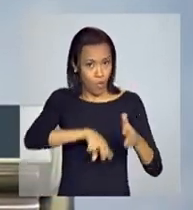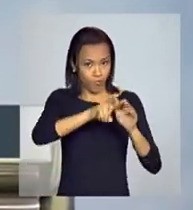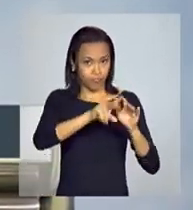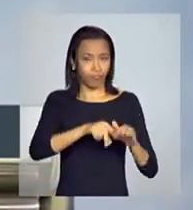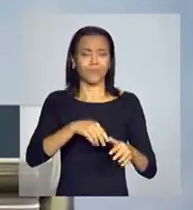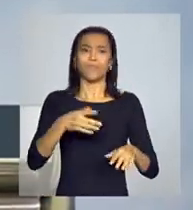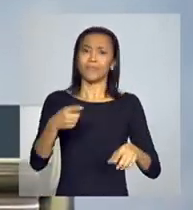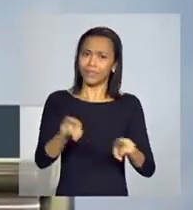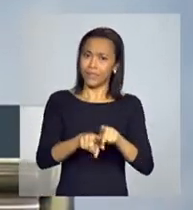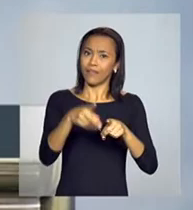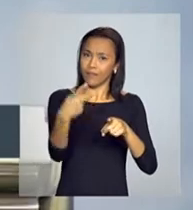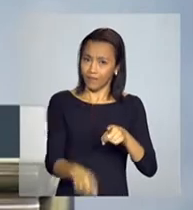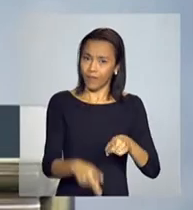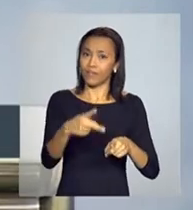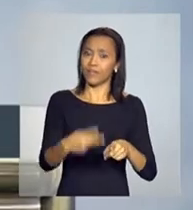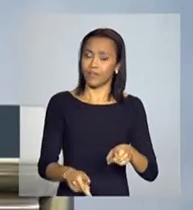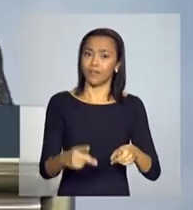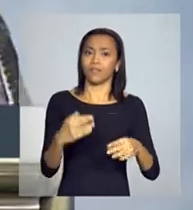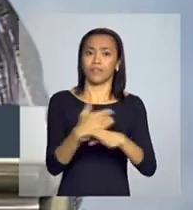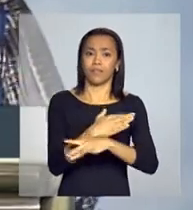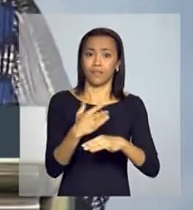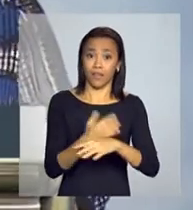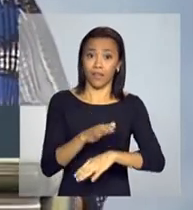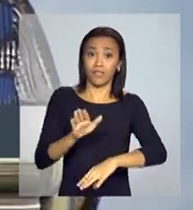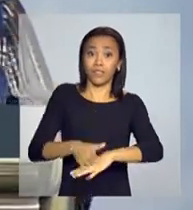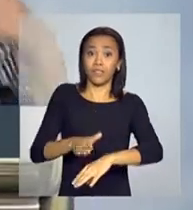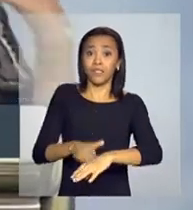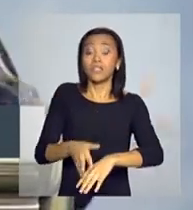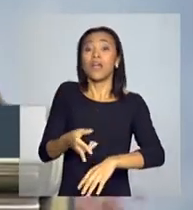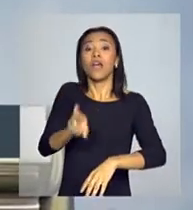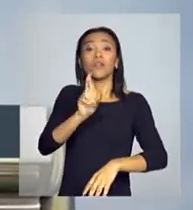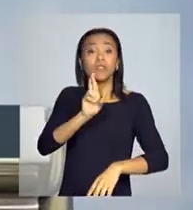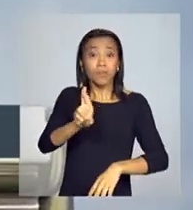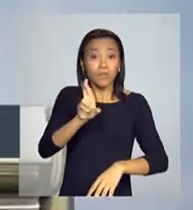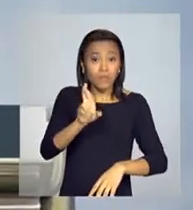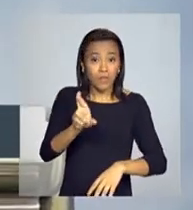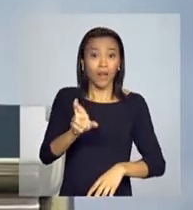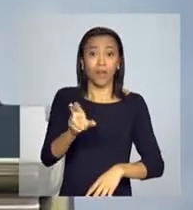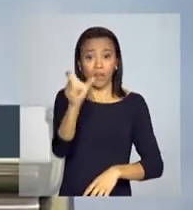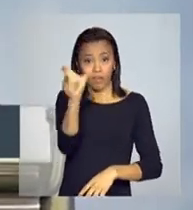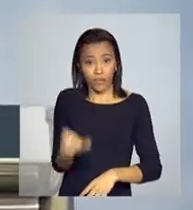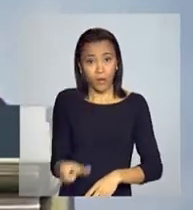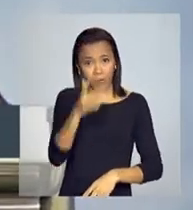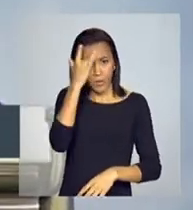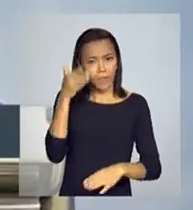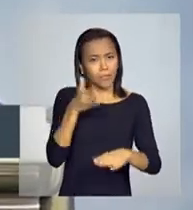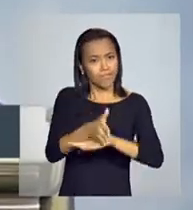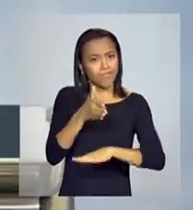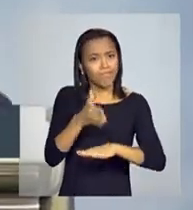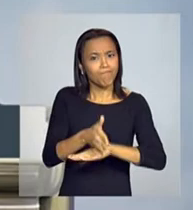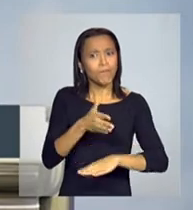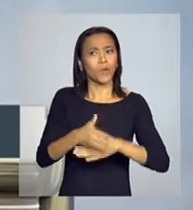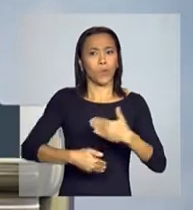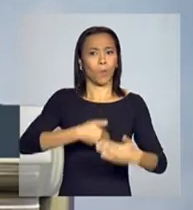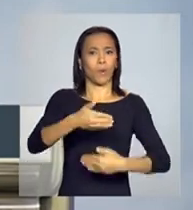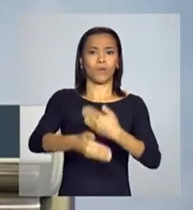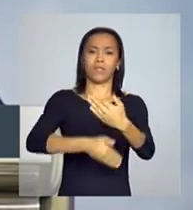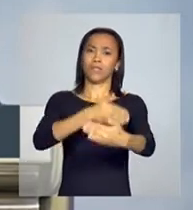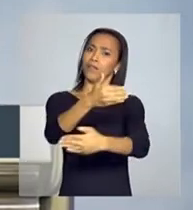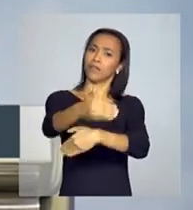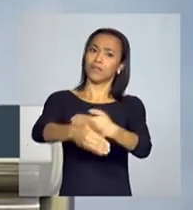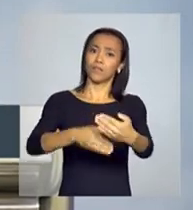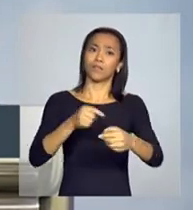grande alagoano, responsável e participante do processo de